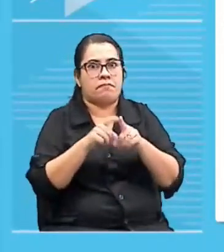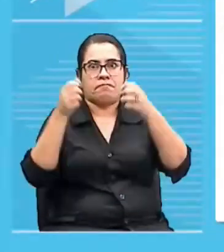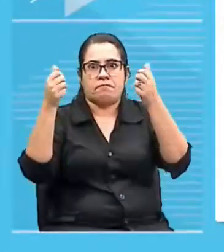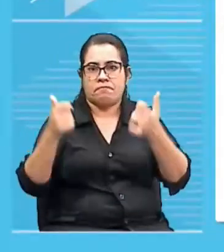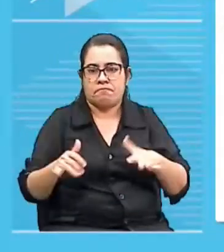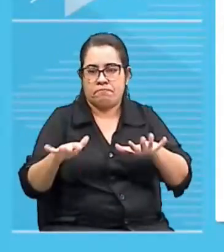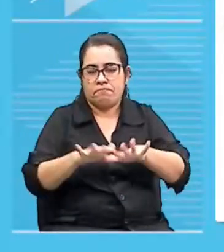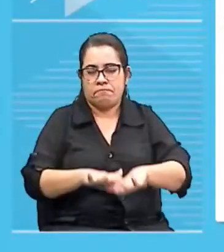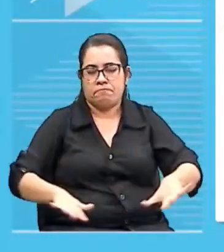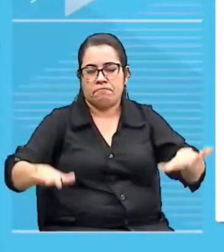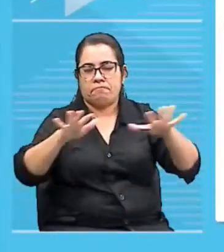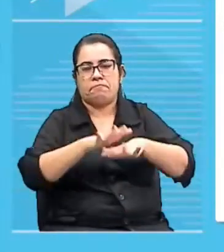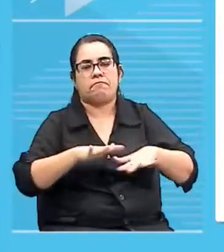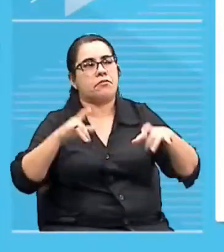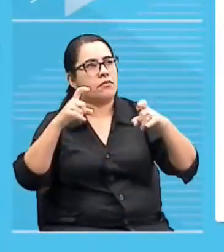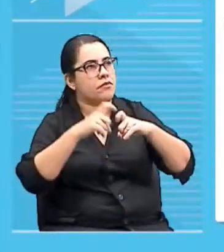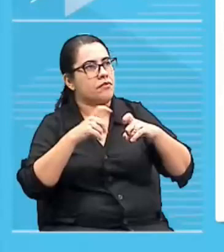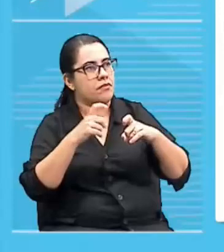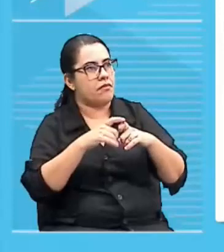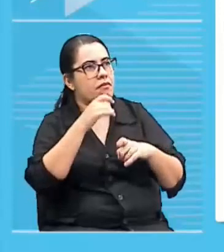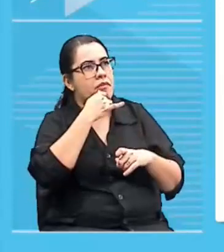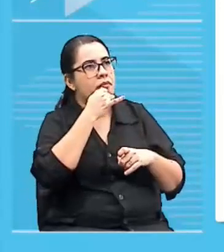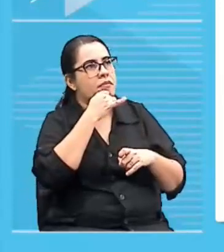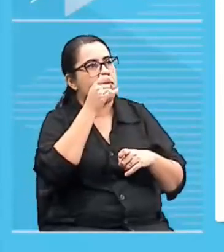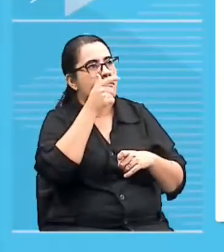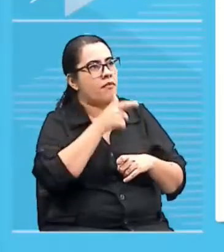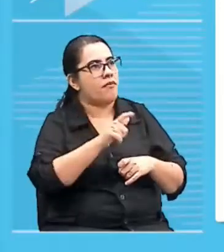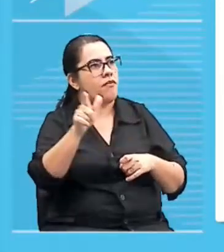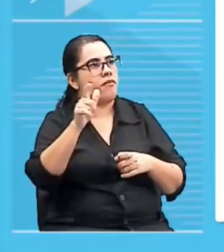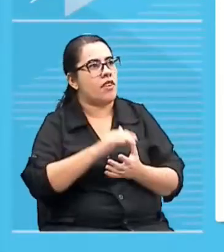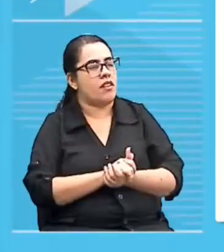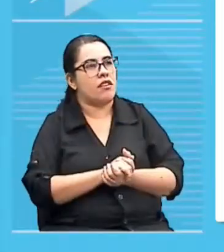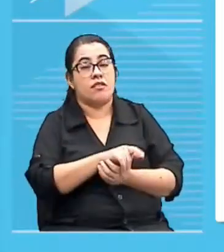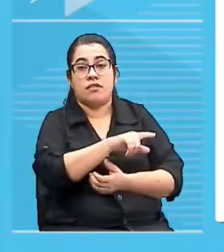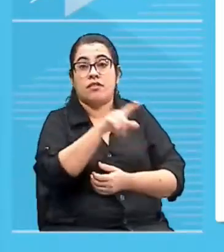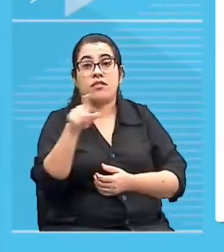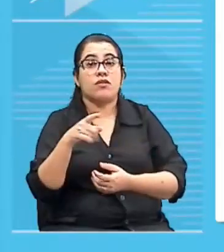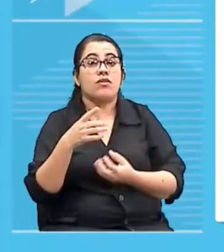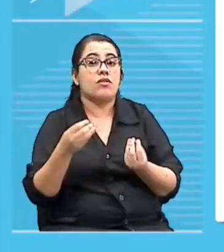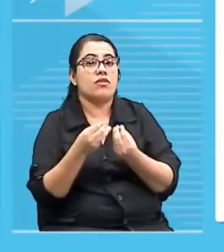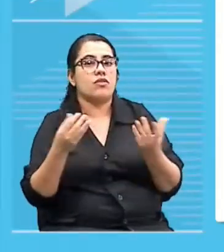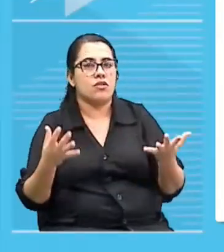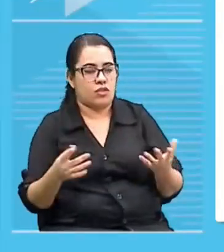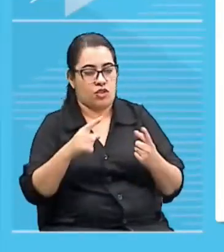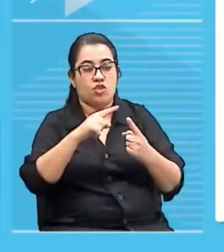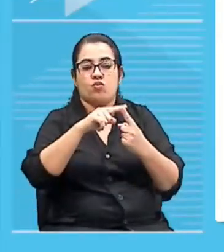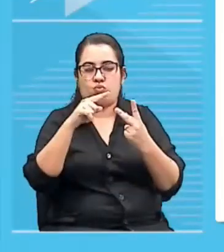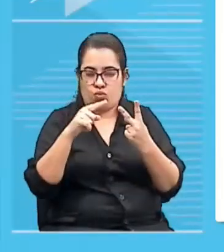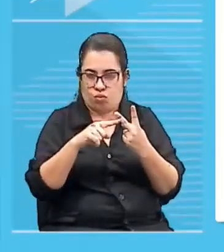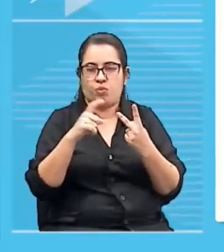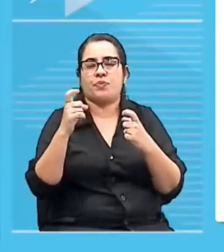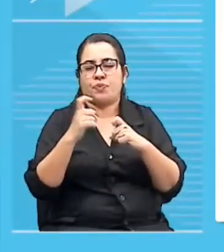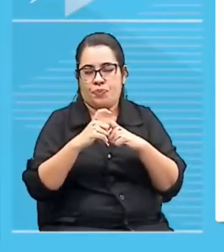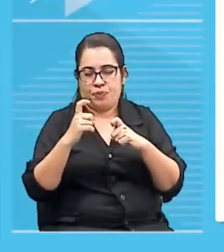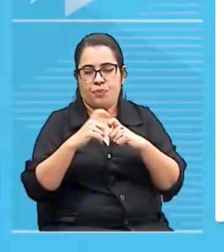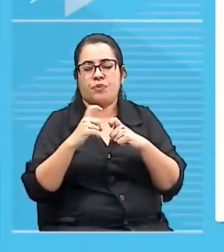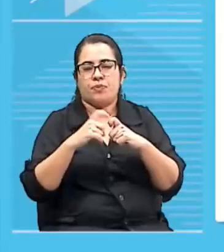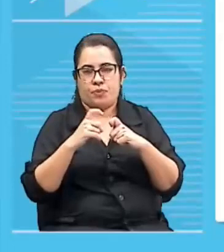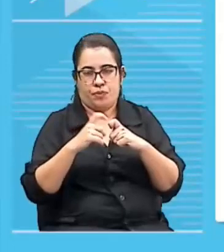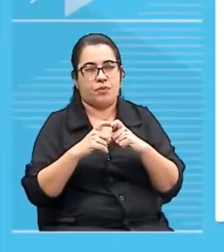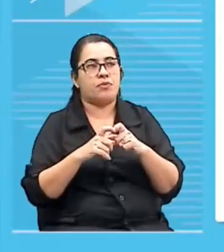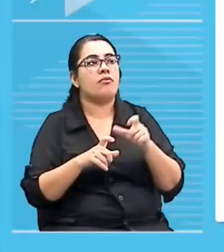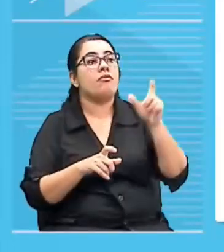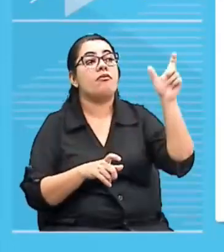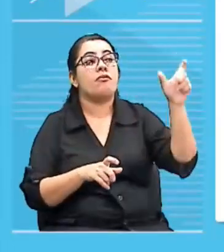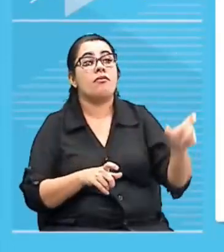médica, aqui é outro exemplo, tá? Se vocês observarem aqui, nós temos dois médicos, cada um